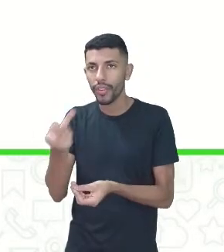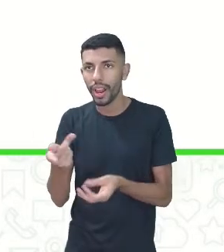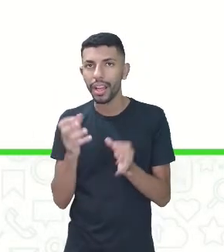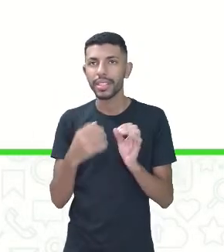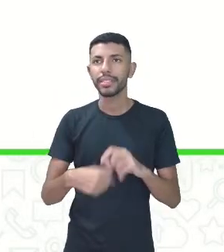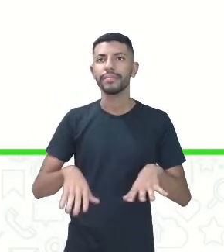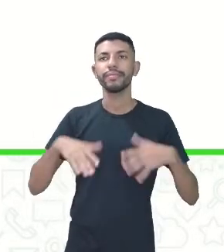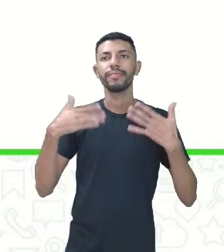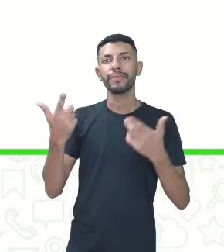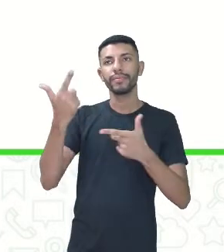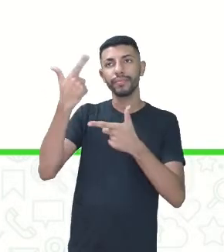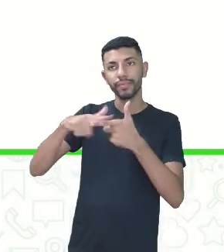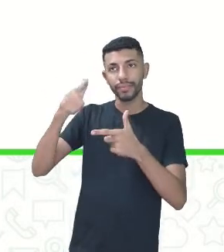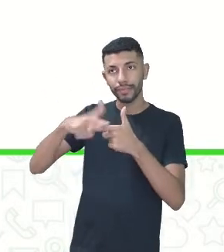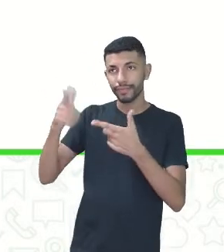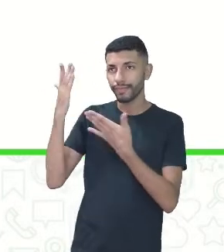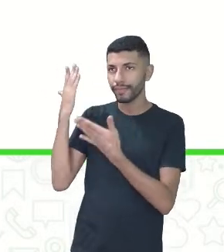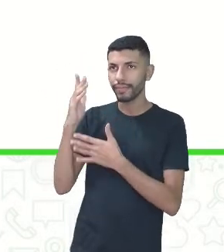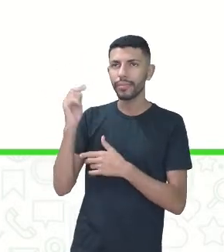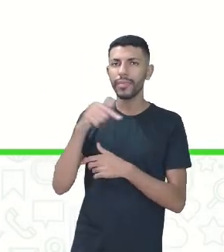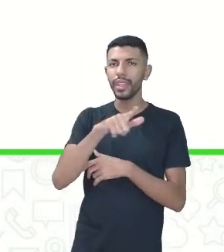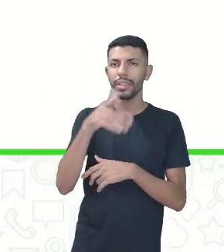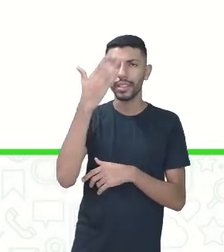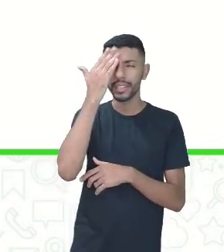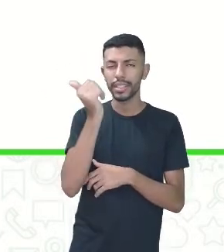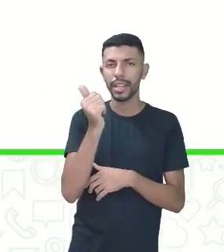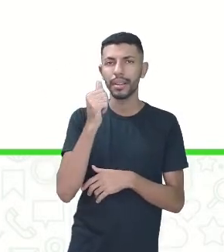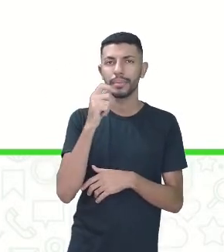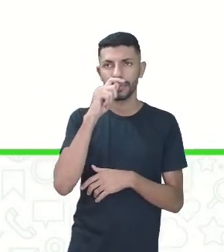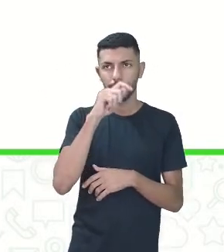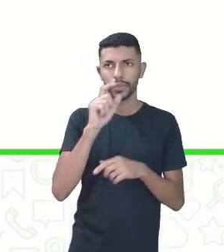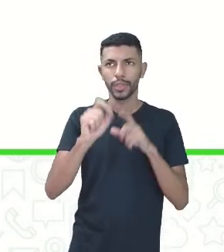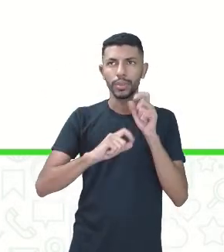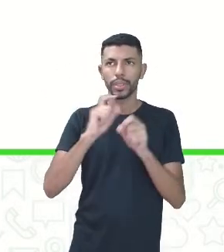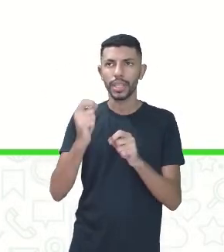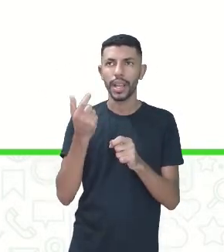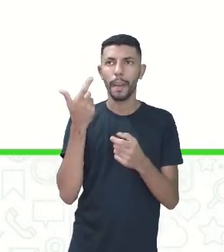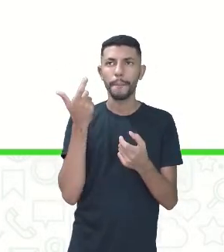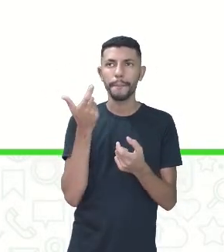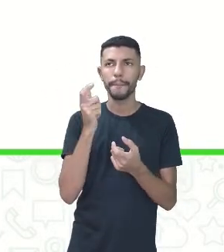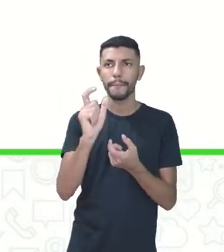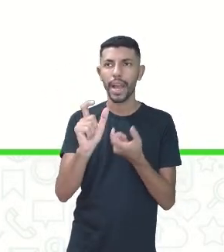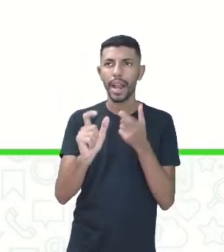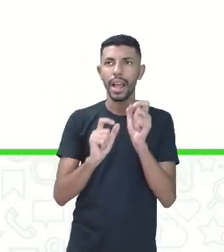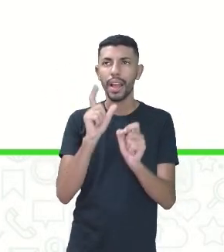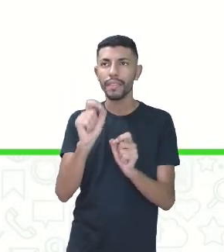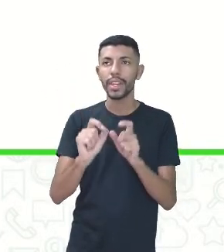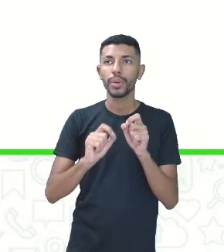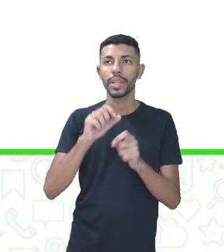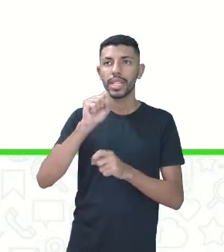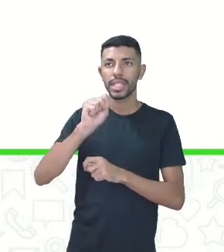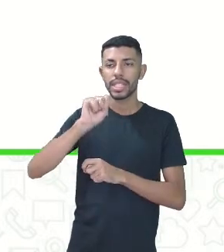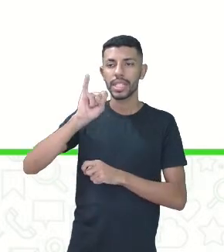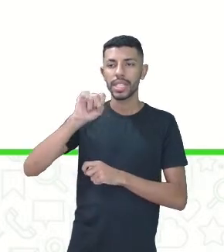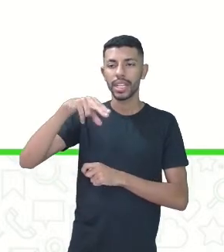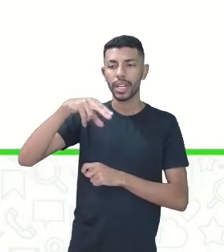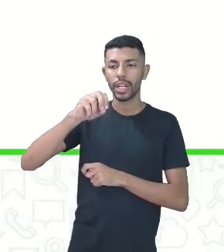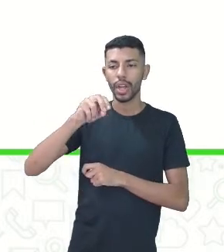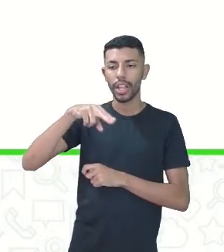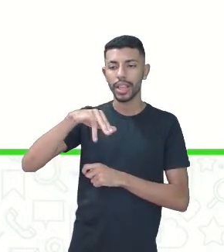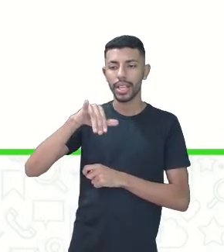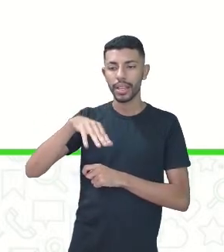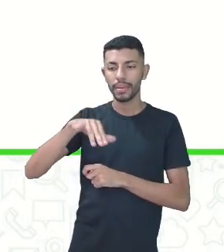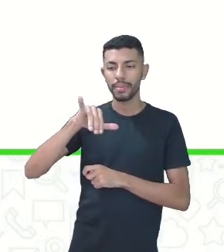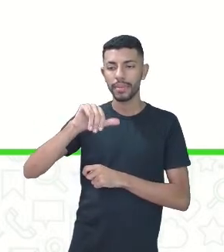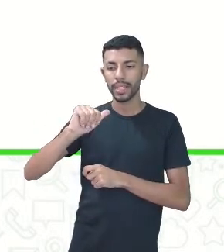Problematização, tá? Vocês sabem o que são palavras sinonímias, que vem de quê?